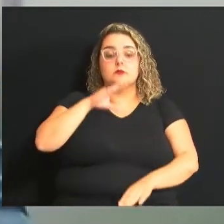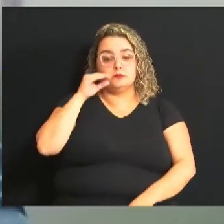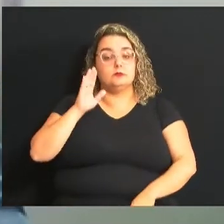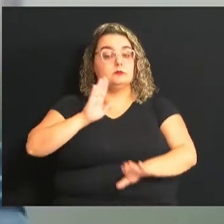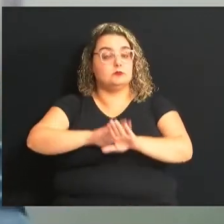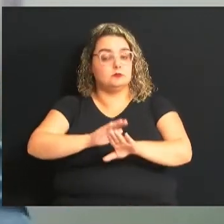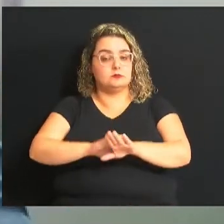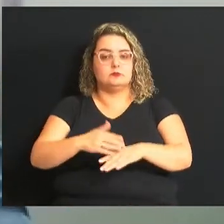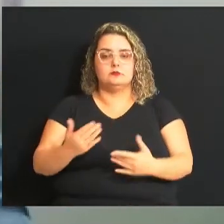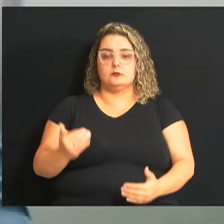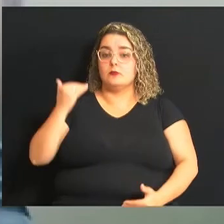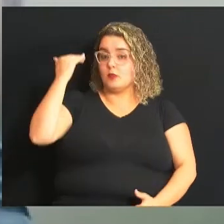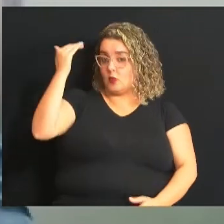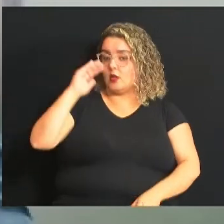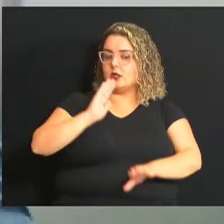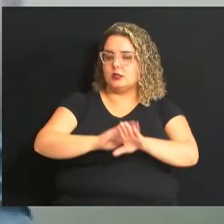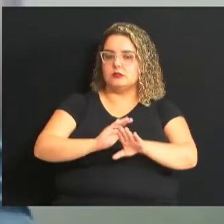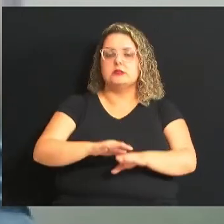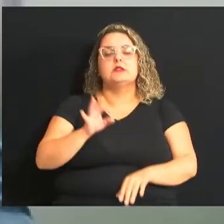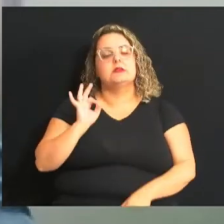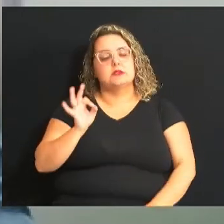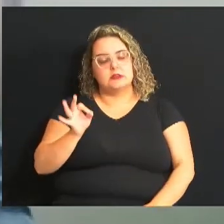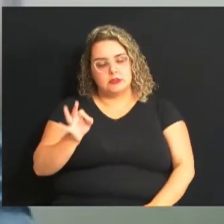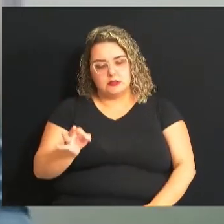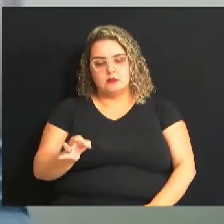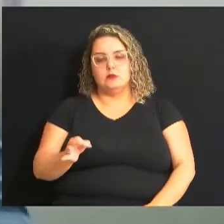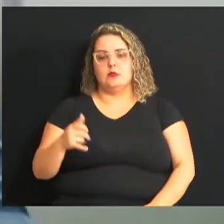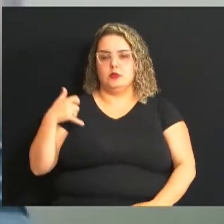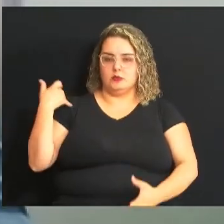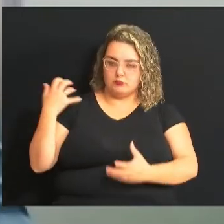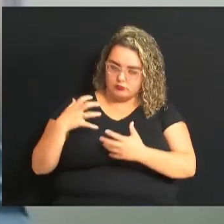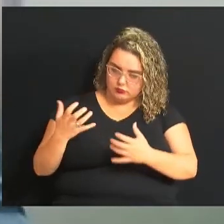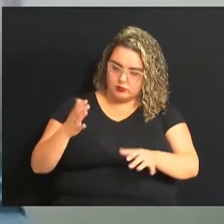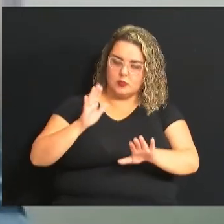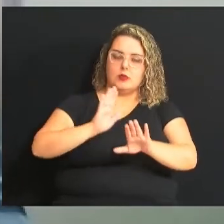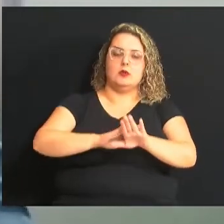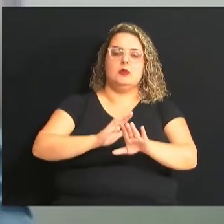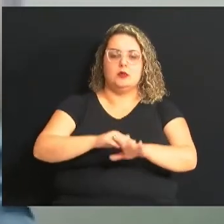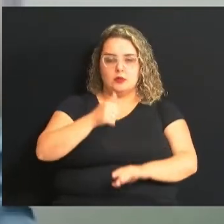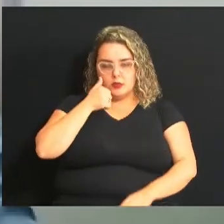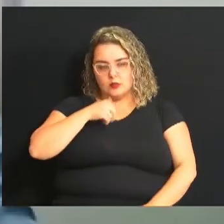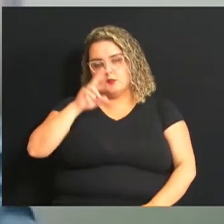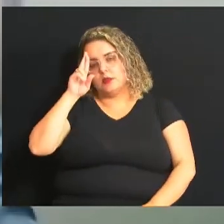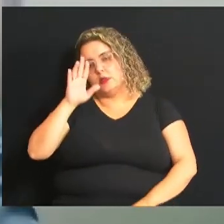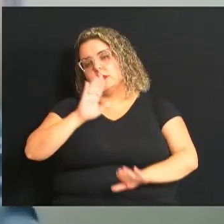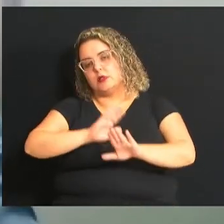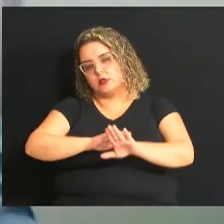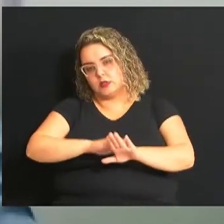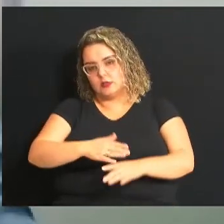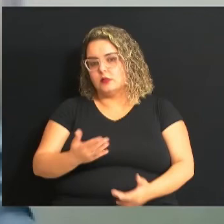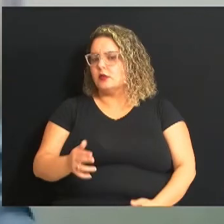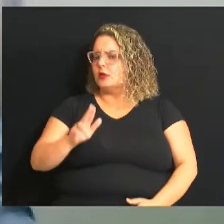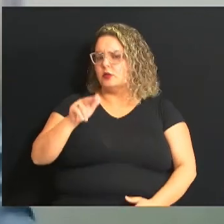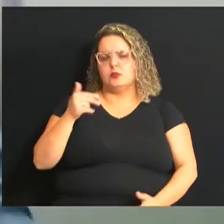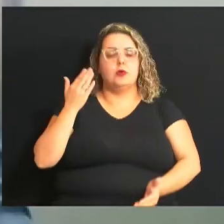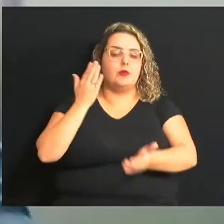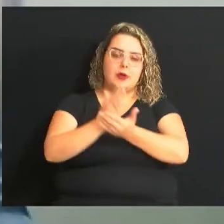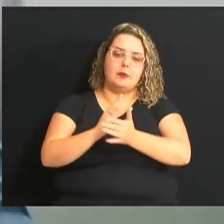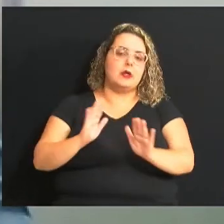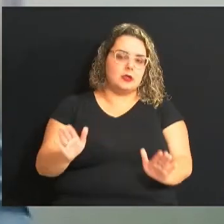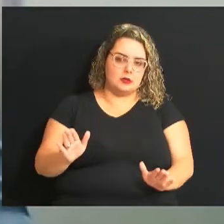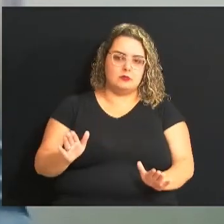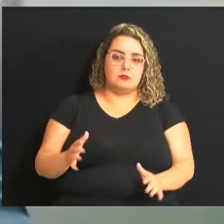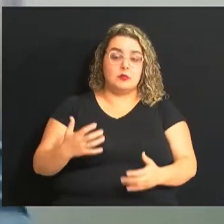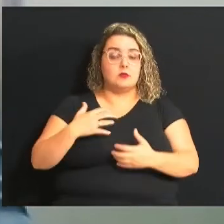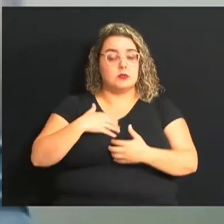um adulto ativo, certamente ele vai se tornar um senhor, uma senhora também ativa, e não vai largar isso nunca. Então, ele vai se sentir muito